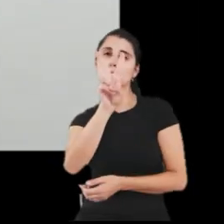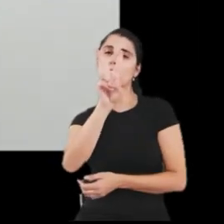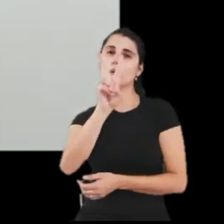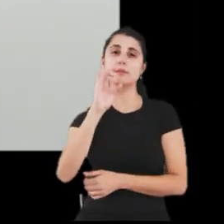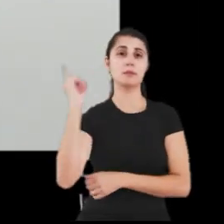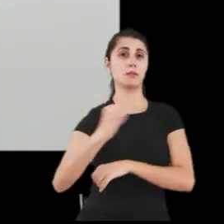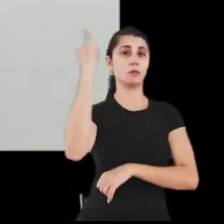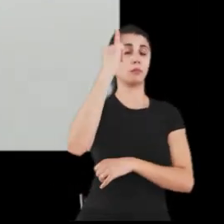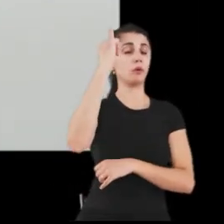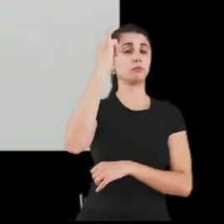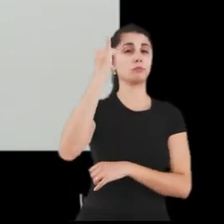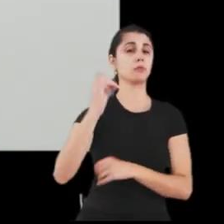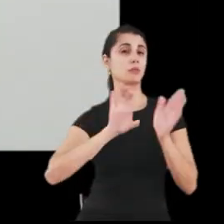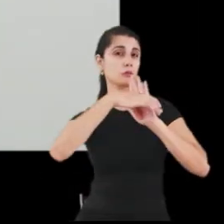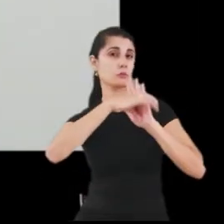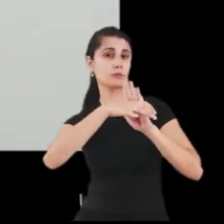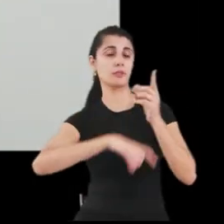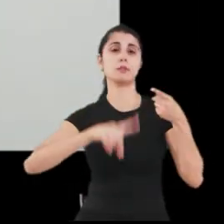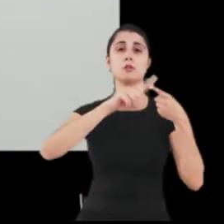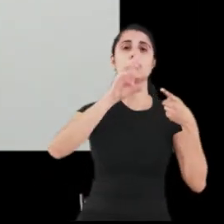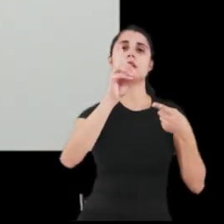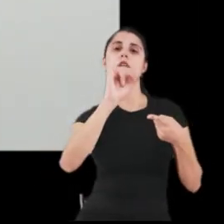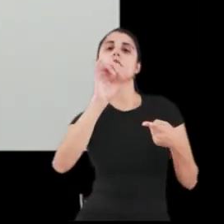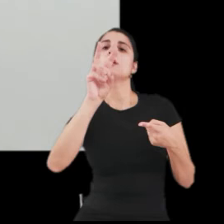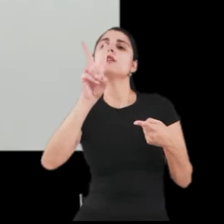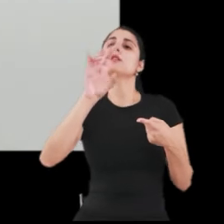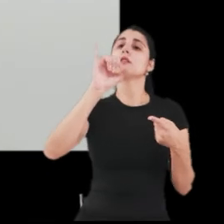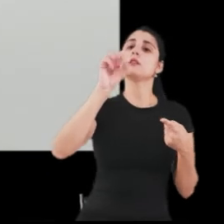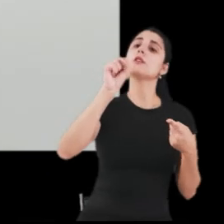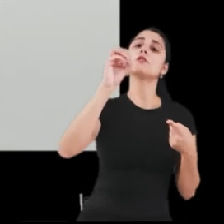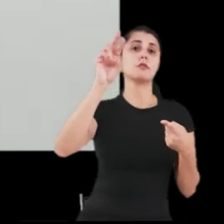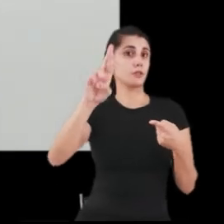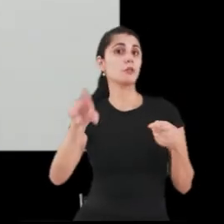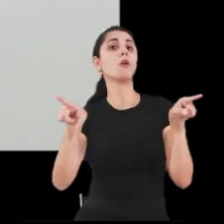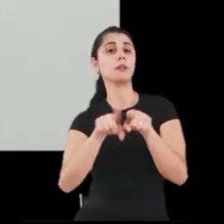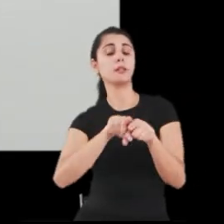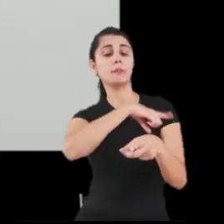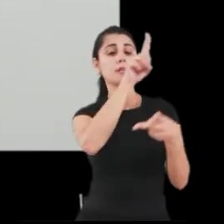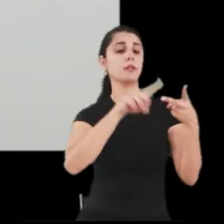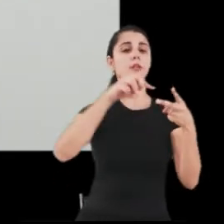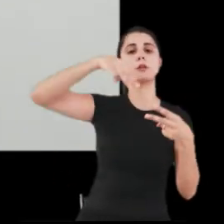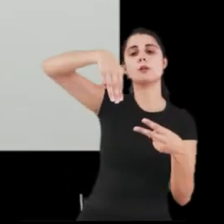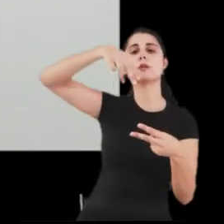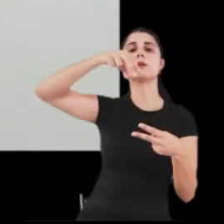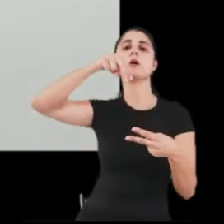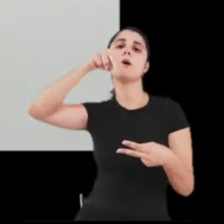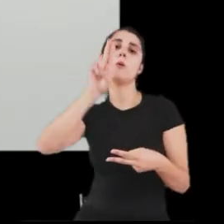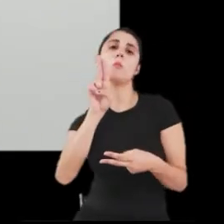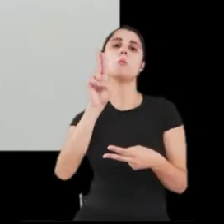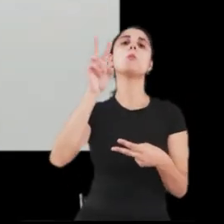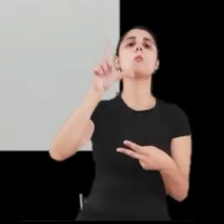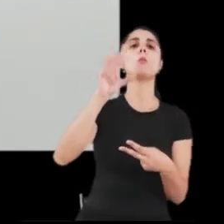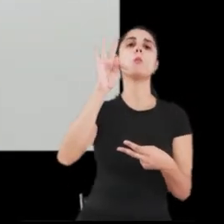conceitos, divisores e múltiplos. O que vem a ser múltiplo natural de um número? Para você encontrar os múltiplos de um